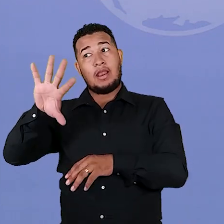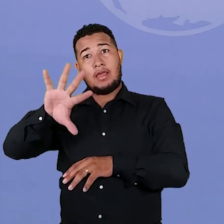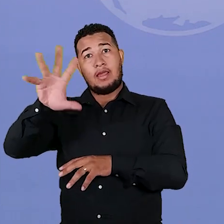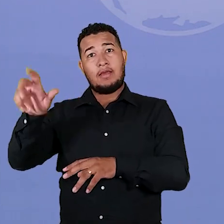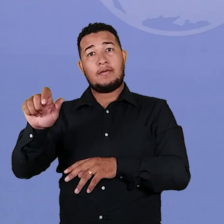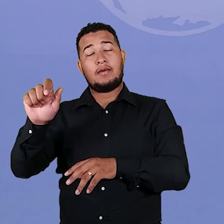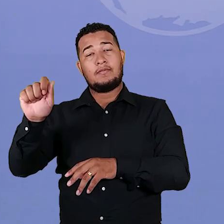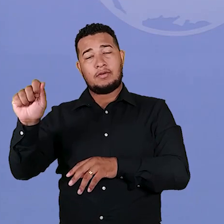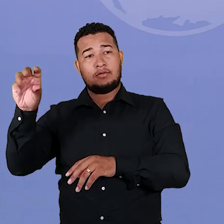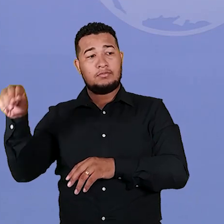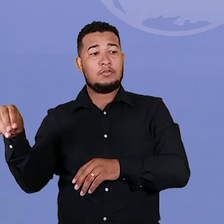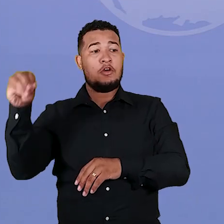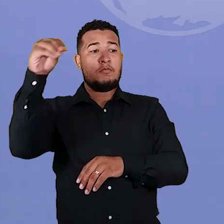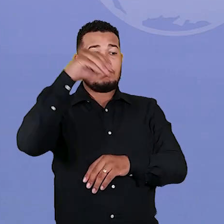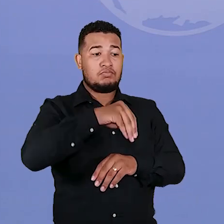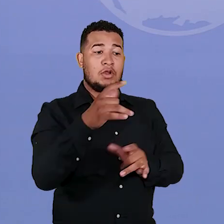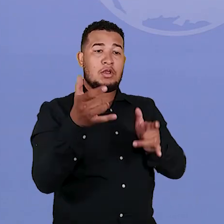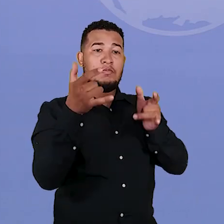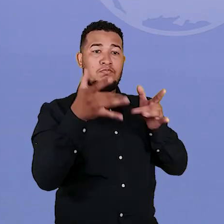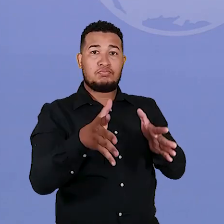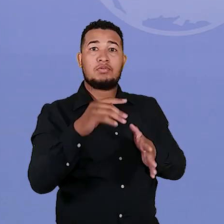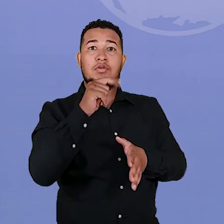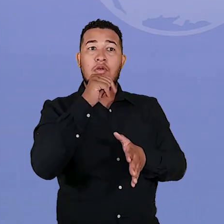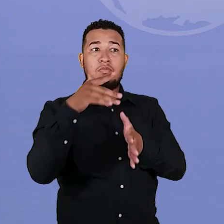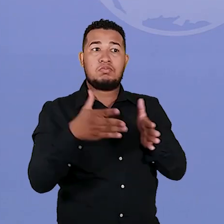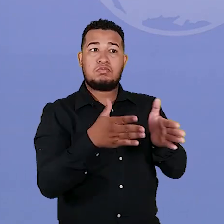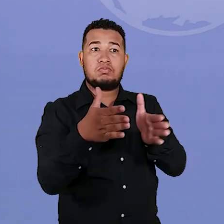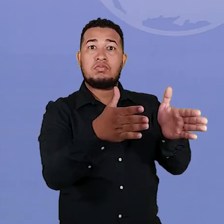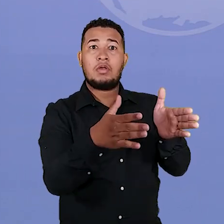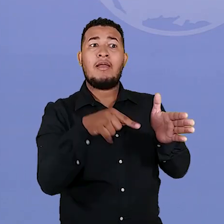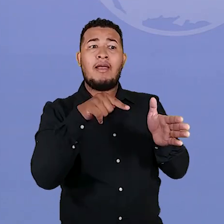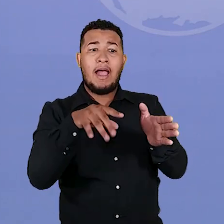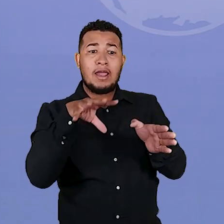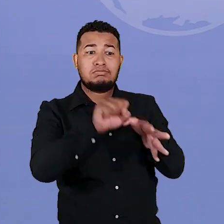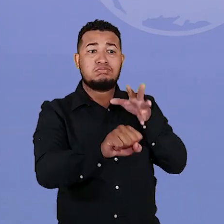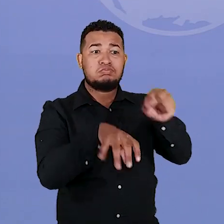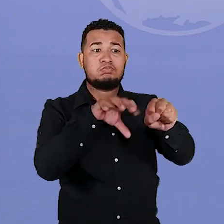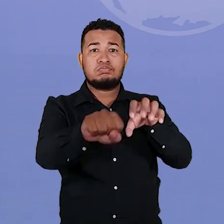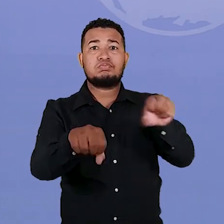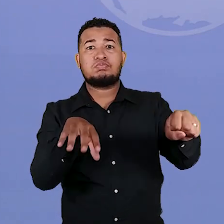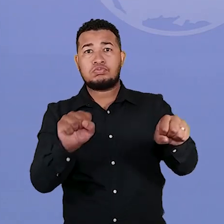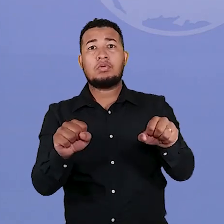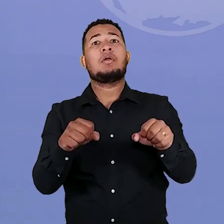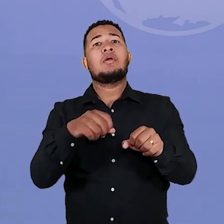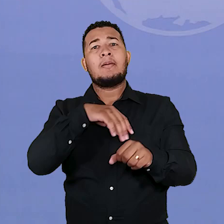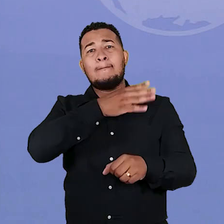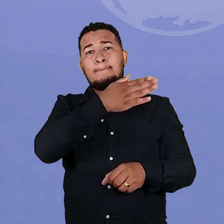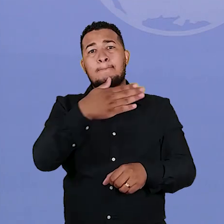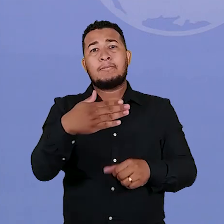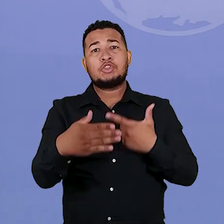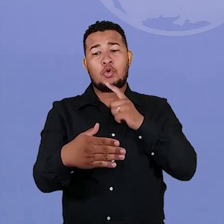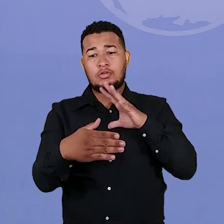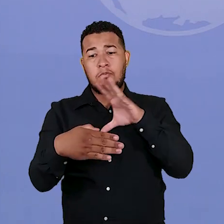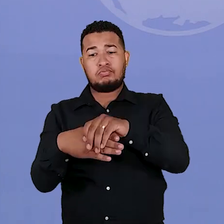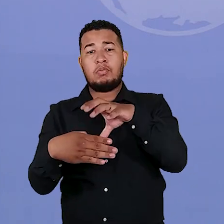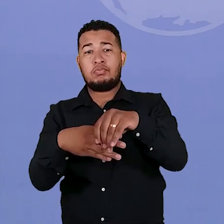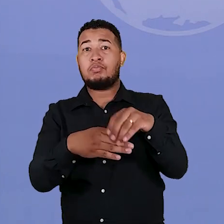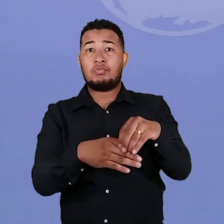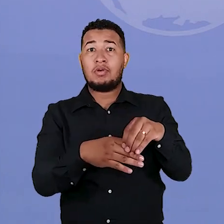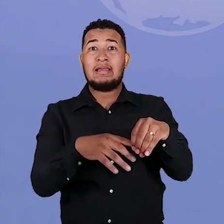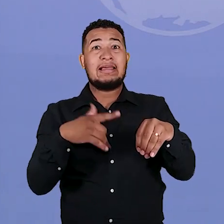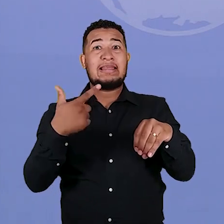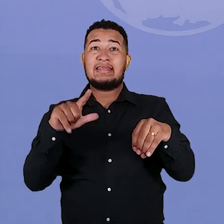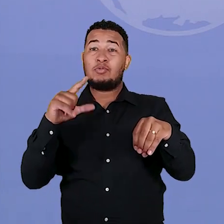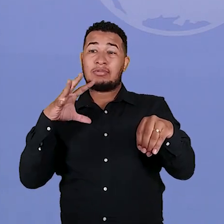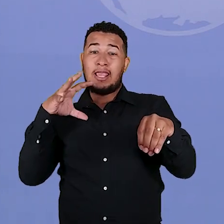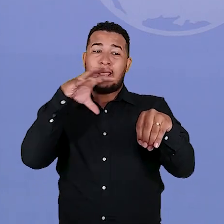nossos rios, e ele se tornou um predador muito voraz das espécies de peixes que a gente tem aqui. E ele não